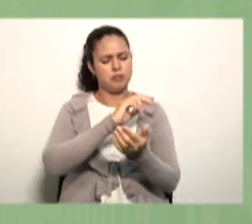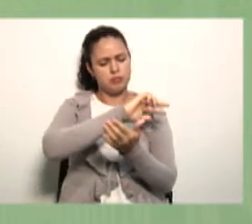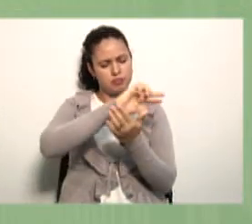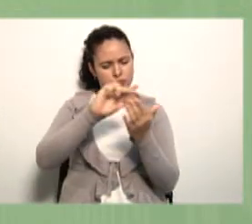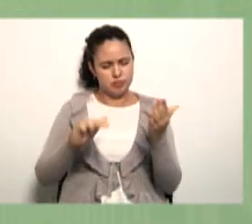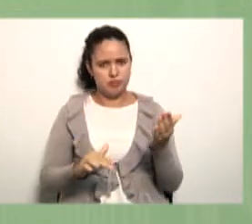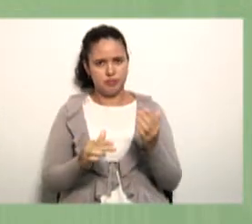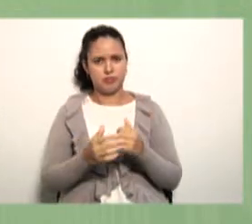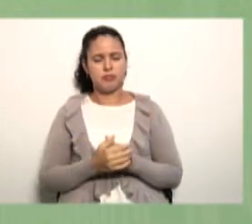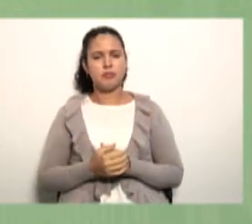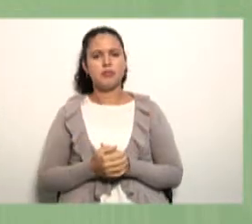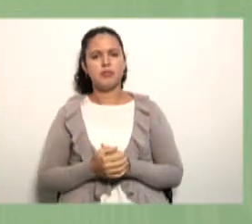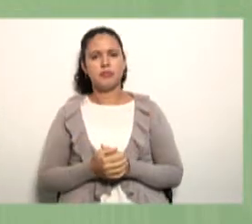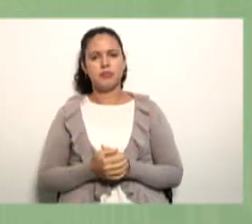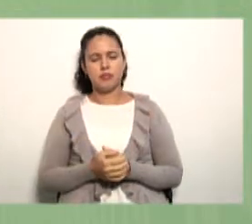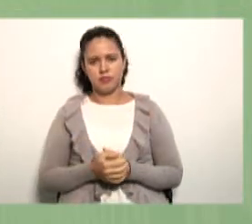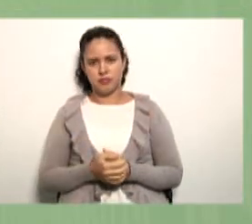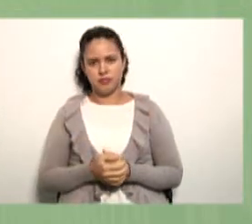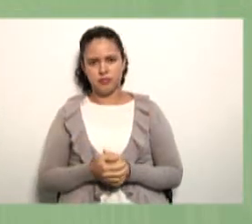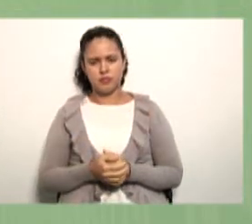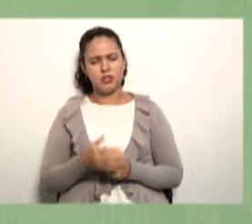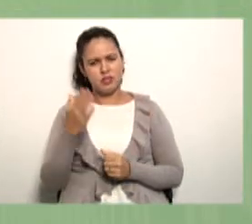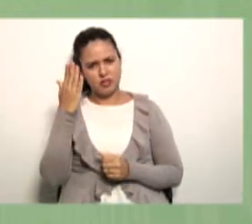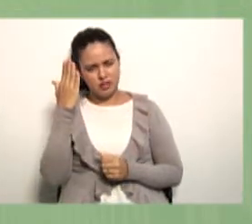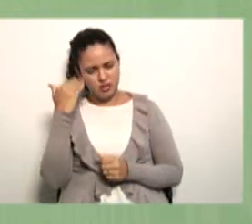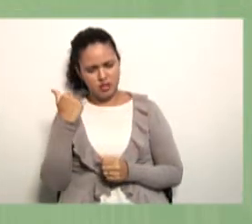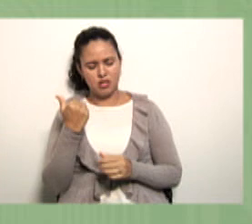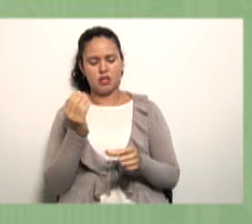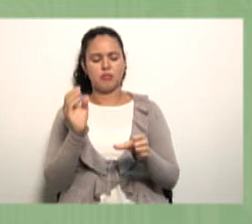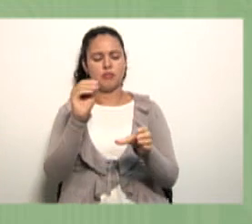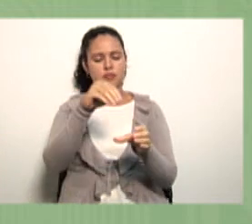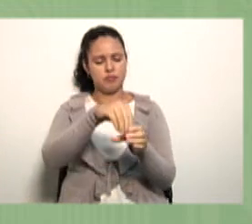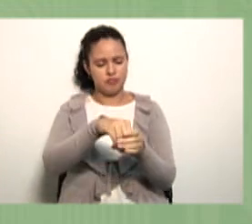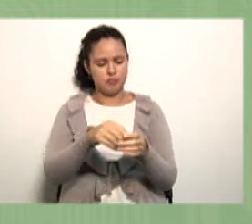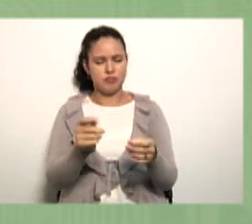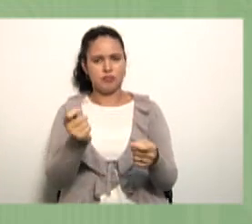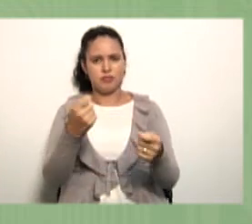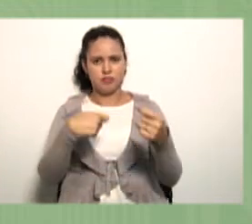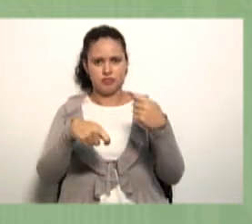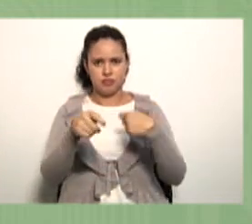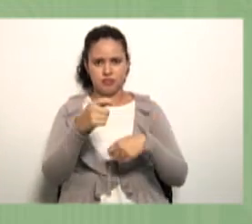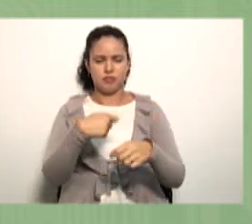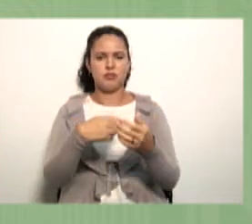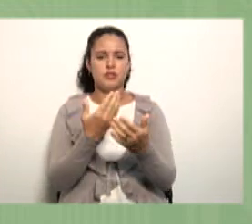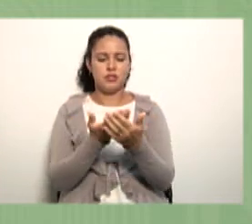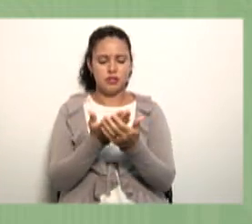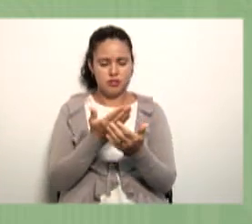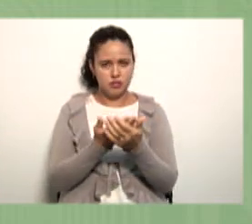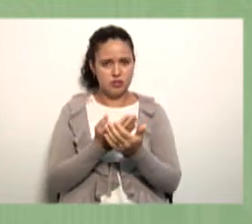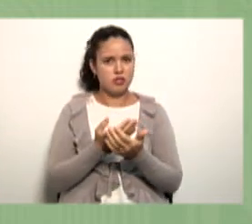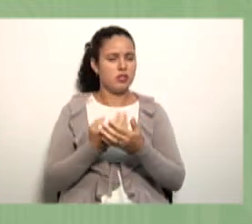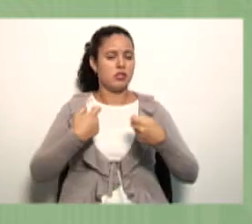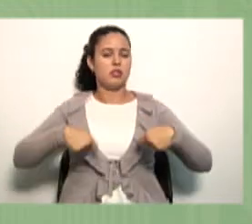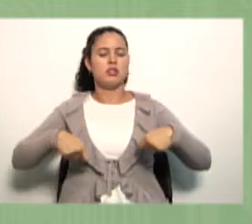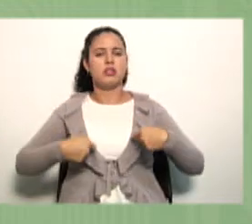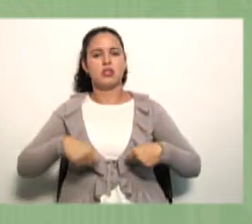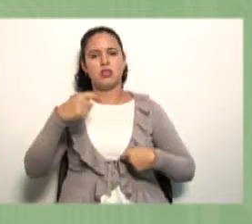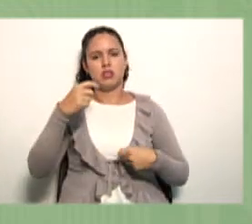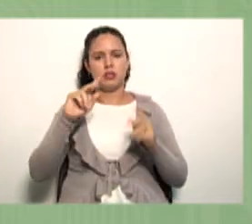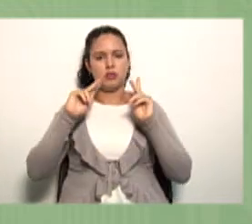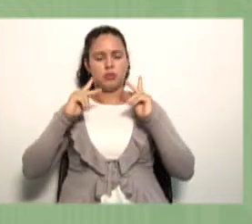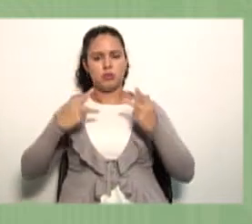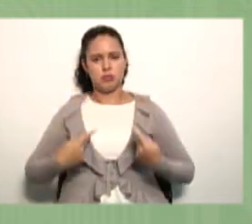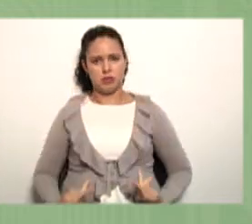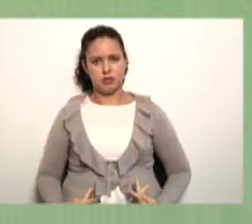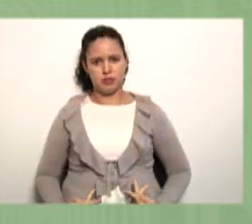A gente vai ver que a gente sabe que dentro da economia a gente vai estudar as necessidades humanas sendo satisfeitas